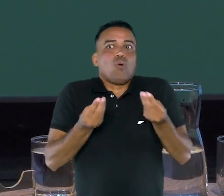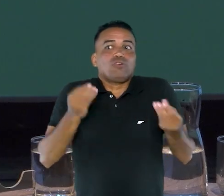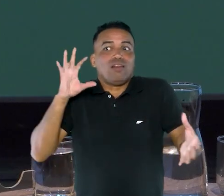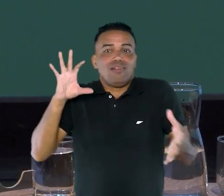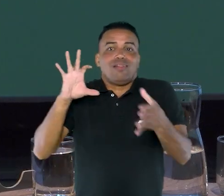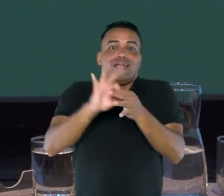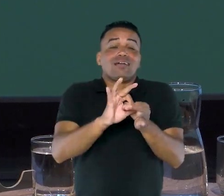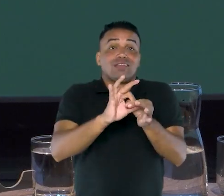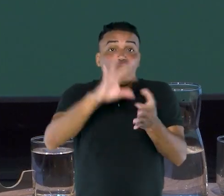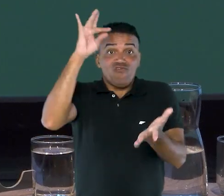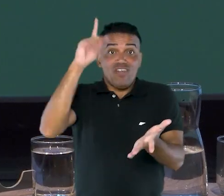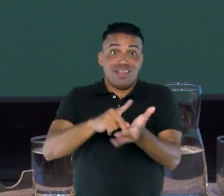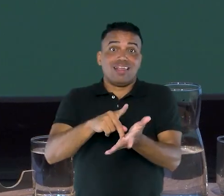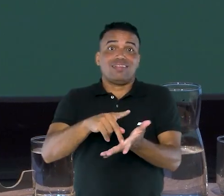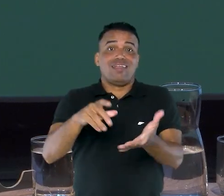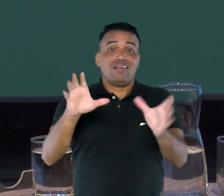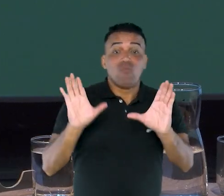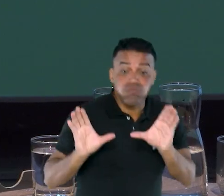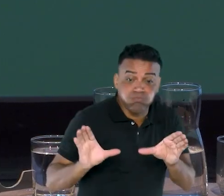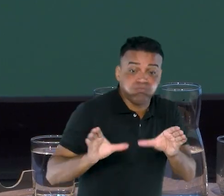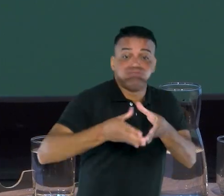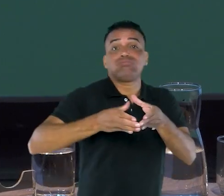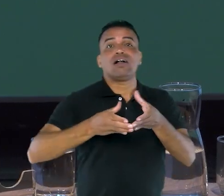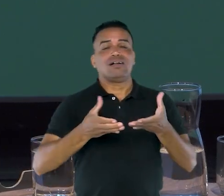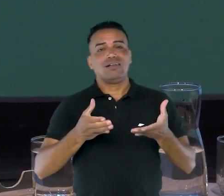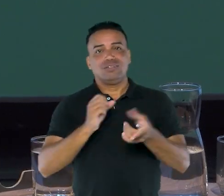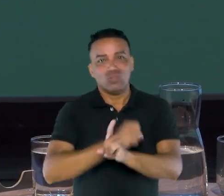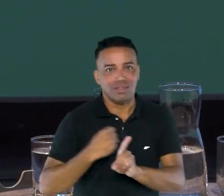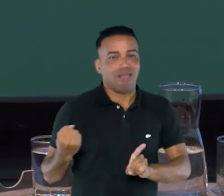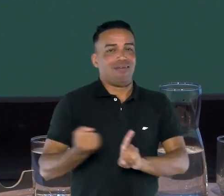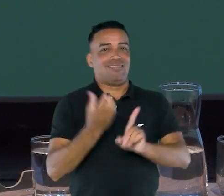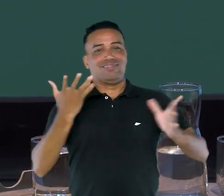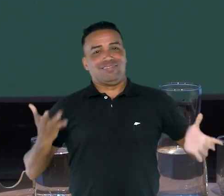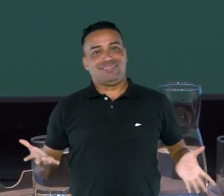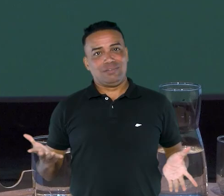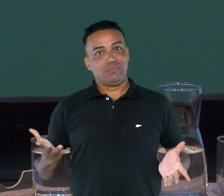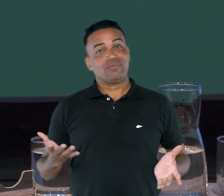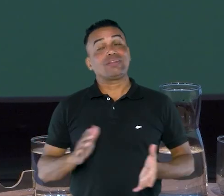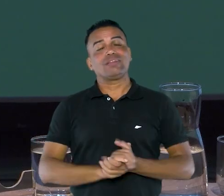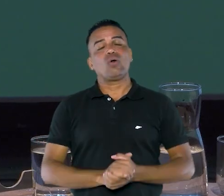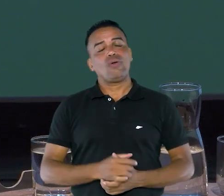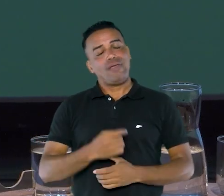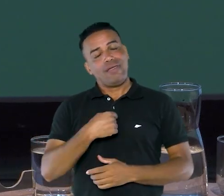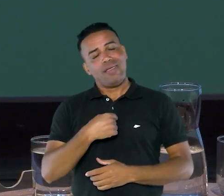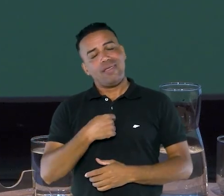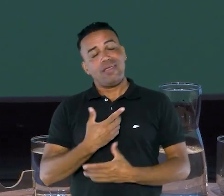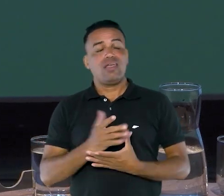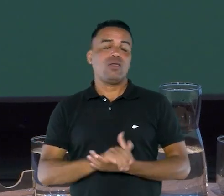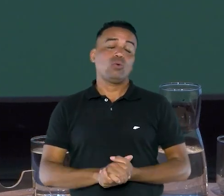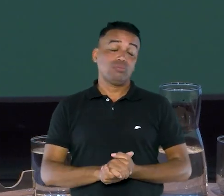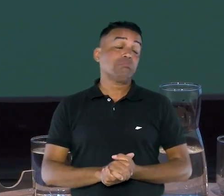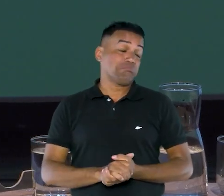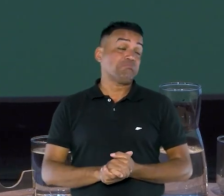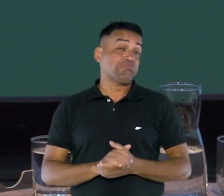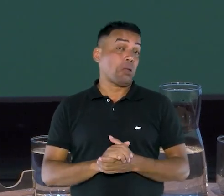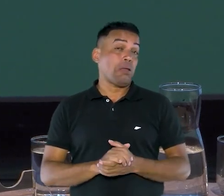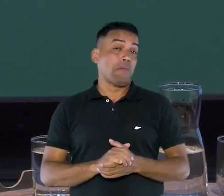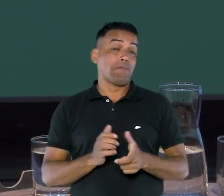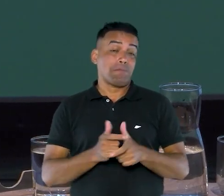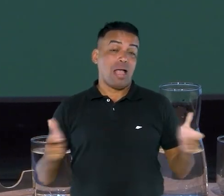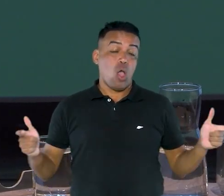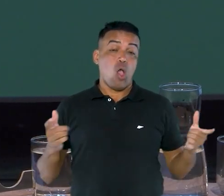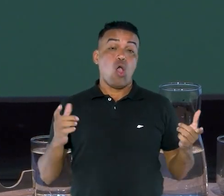se conecta? E eu estou ultimamente bem mais